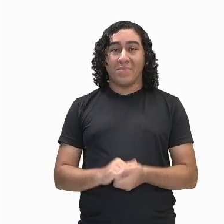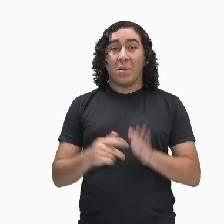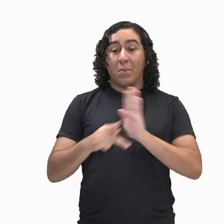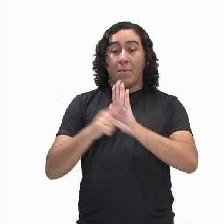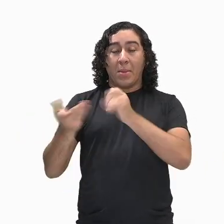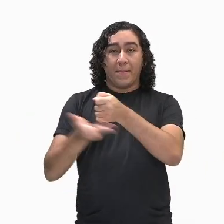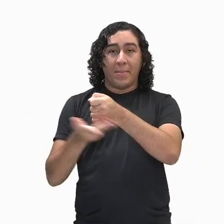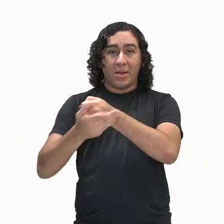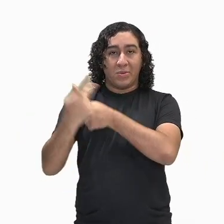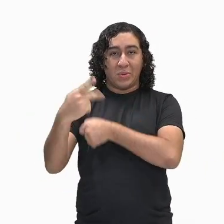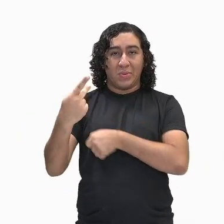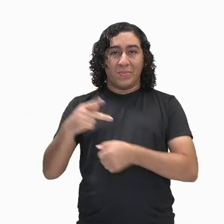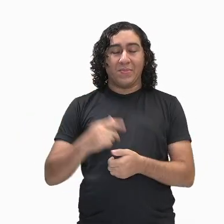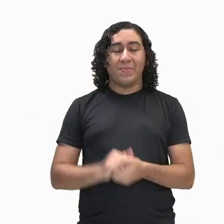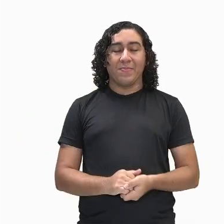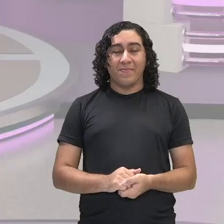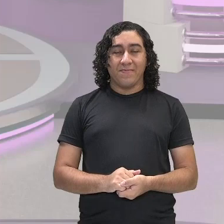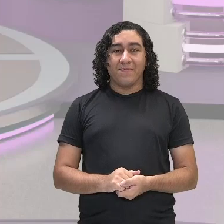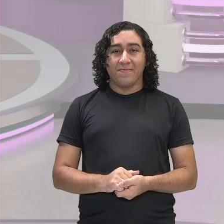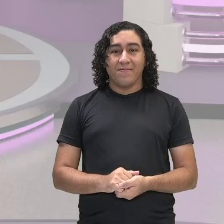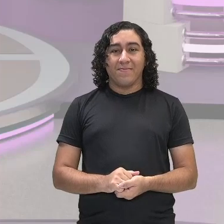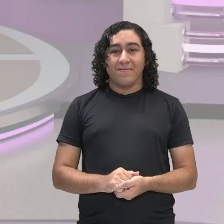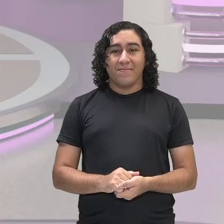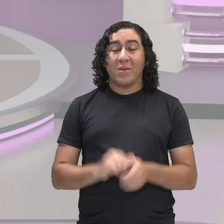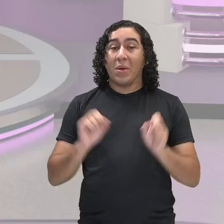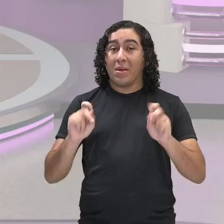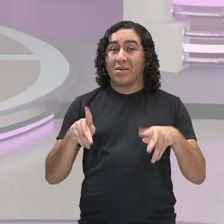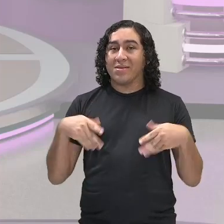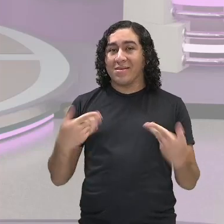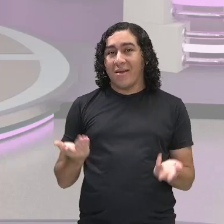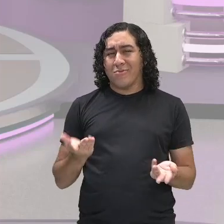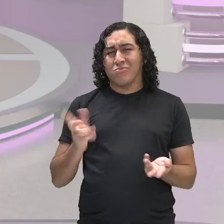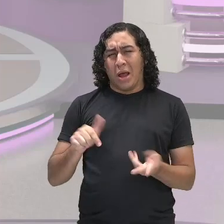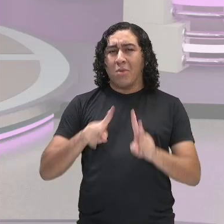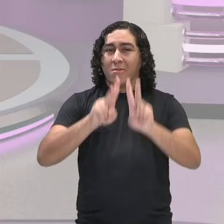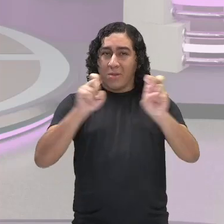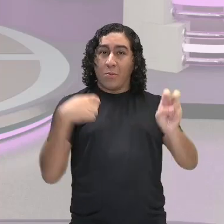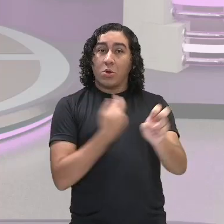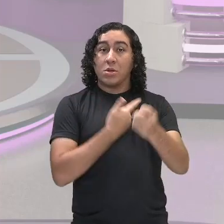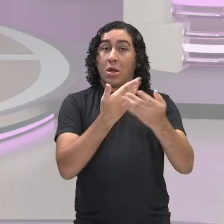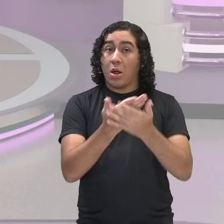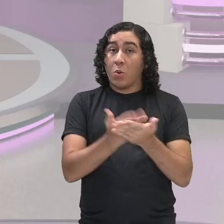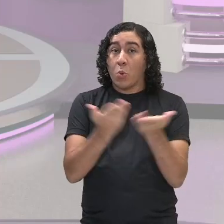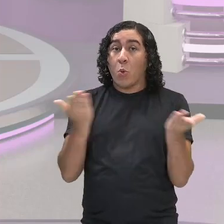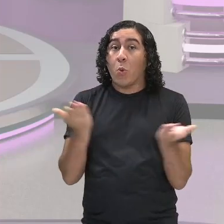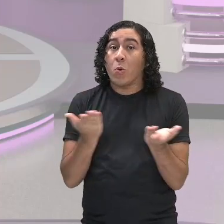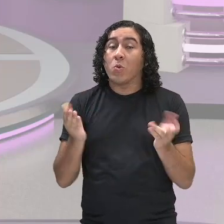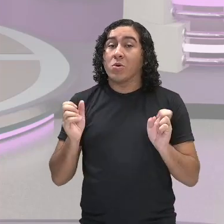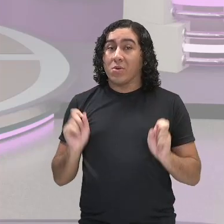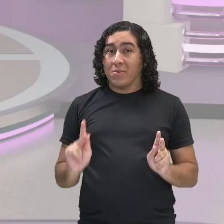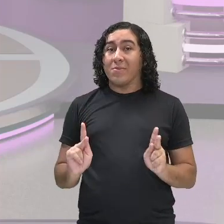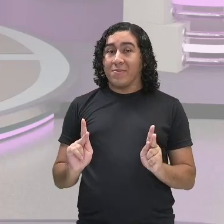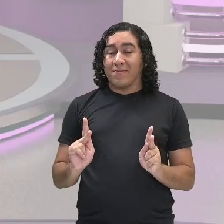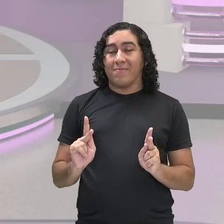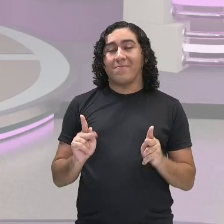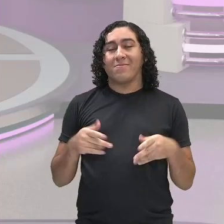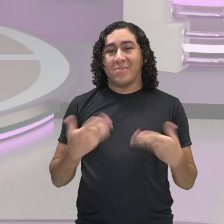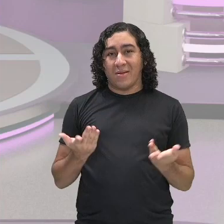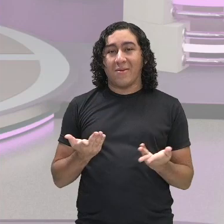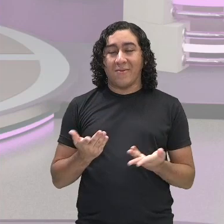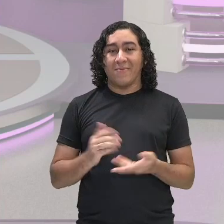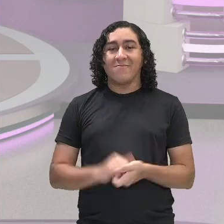progressão aritmética, ok? Então, é isso aí que nós iremos estudar na nossa aula de hoje, tá